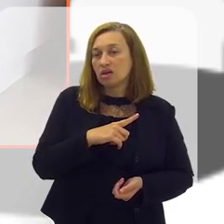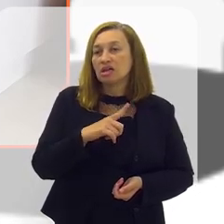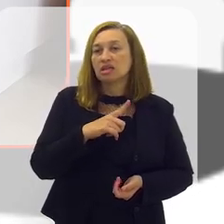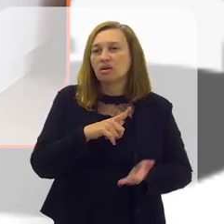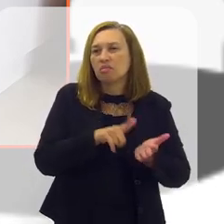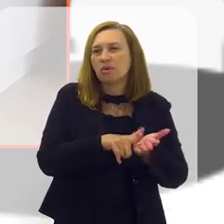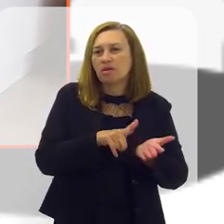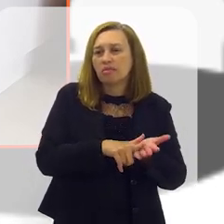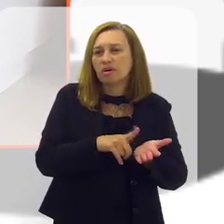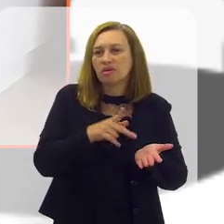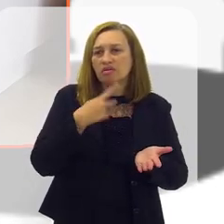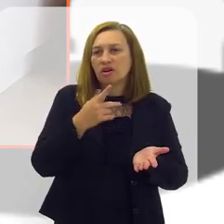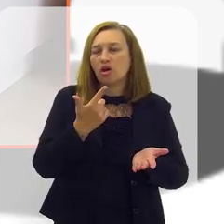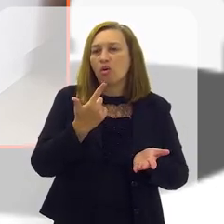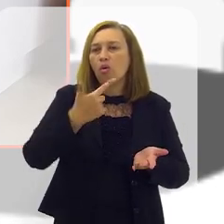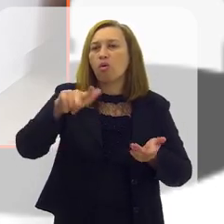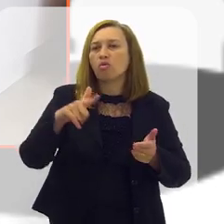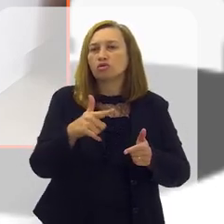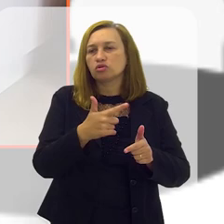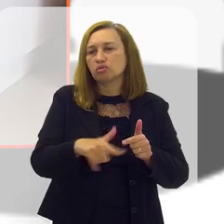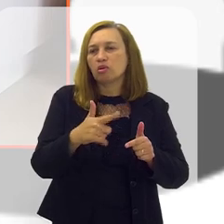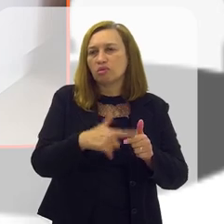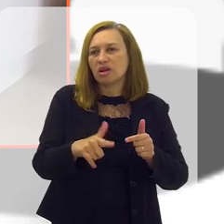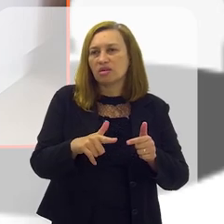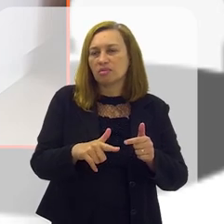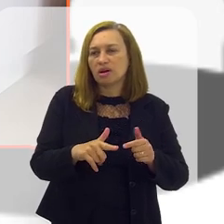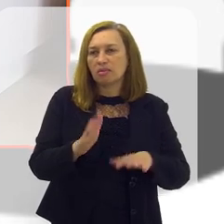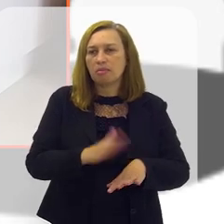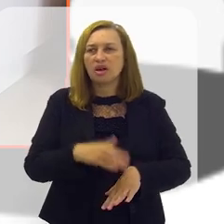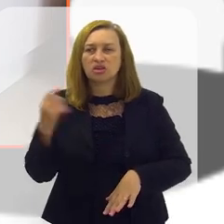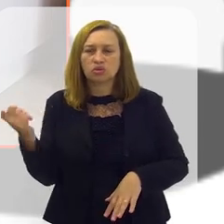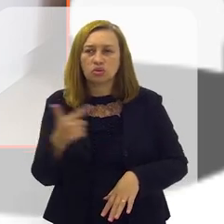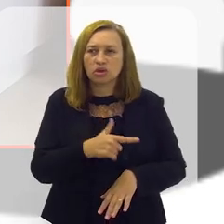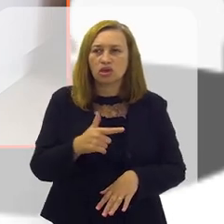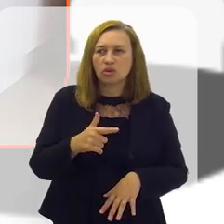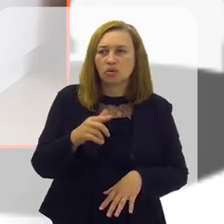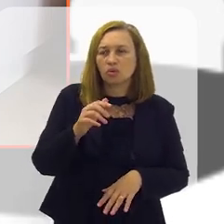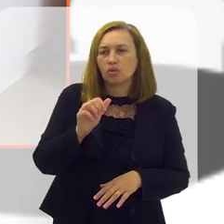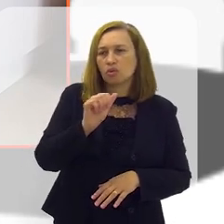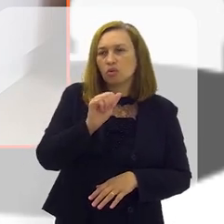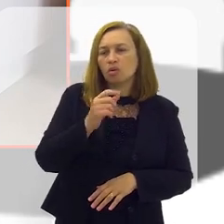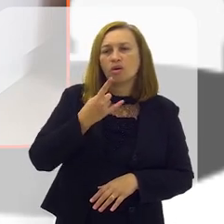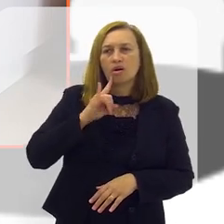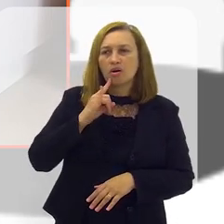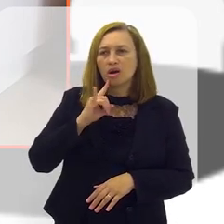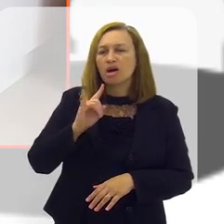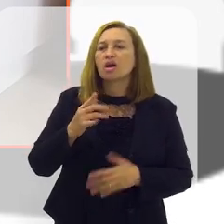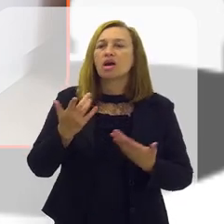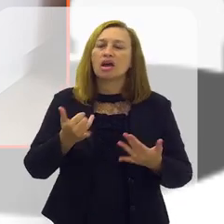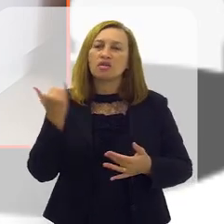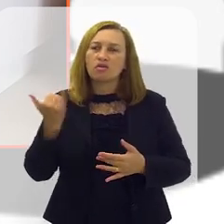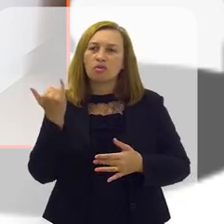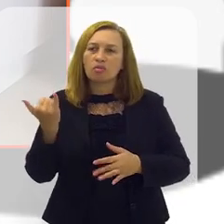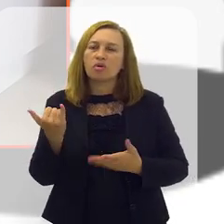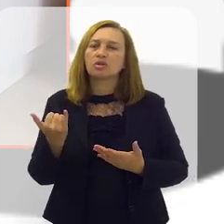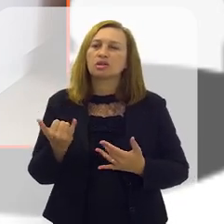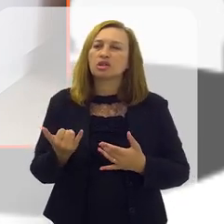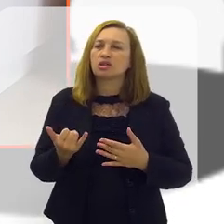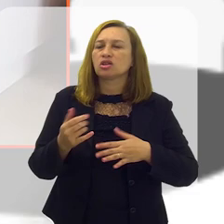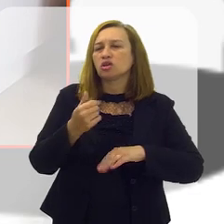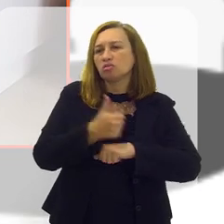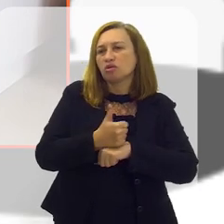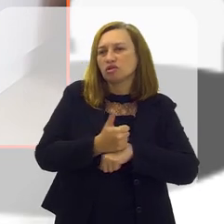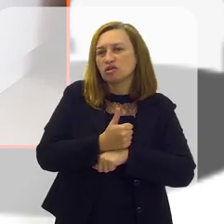Existe um folheto que se chama Outros Problemas Além do Álcool, que é informativo também para os profissionais interessados,